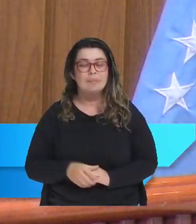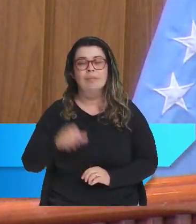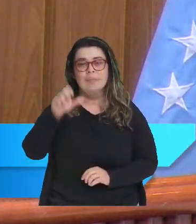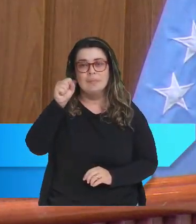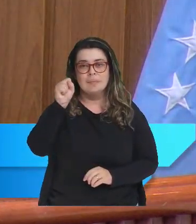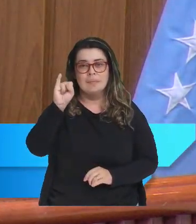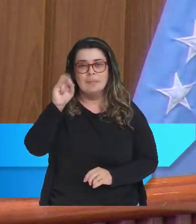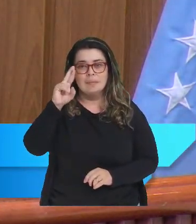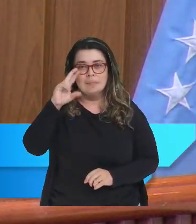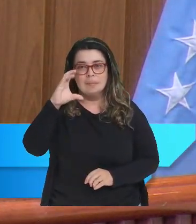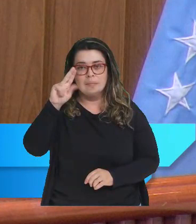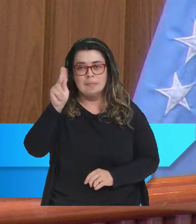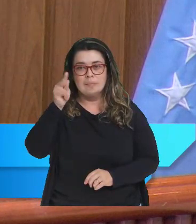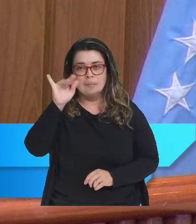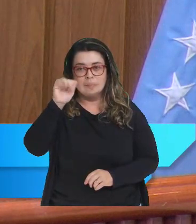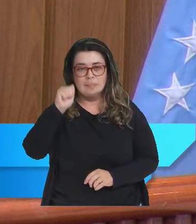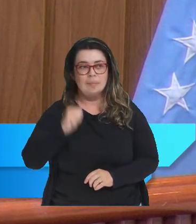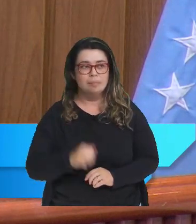Circa.